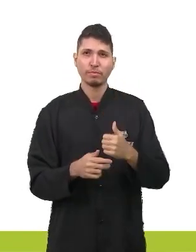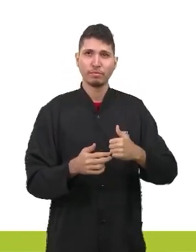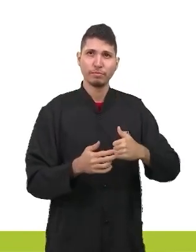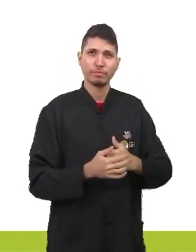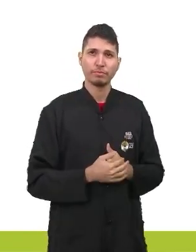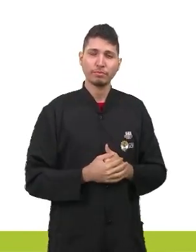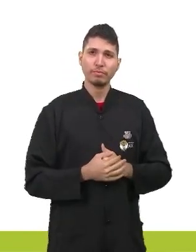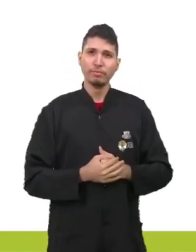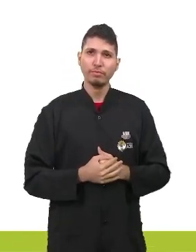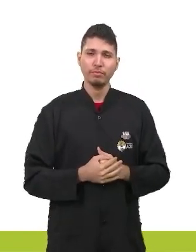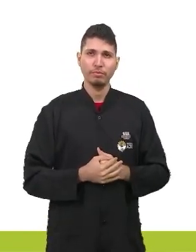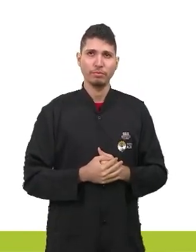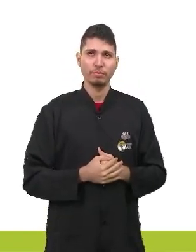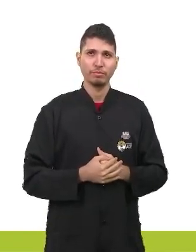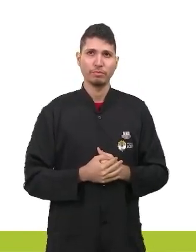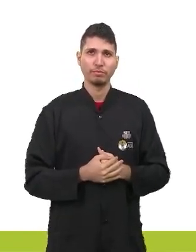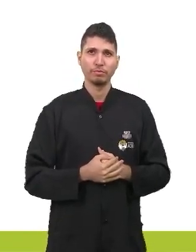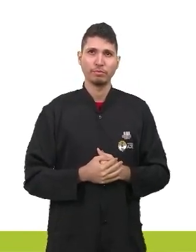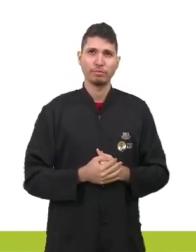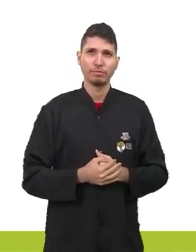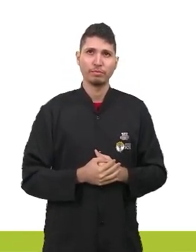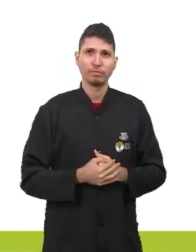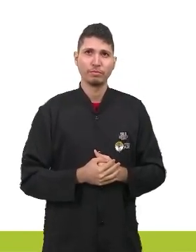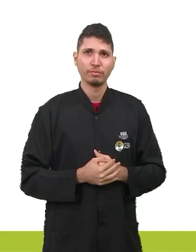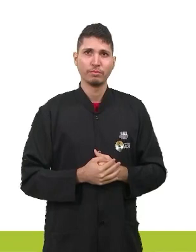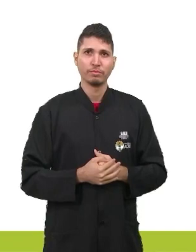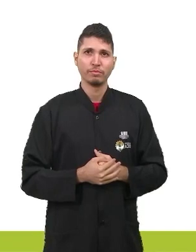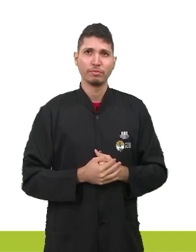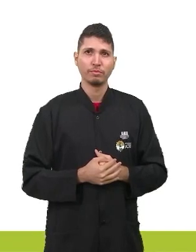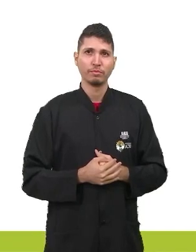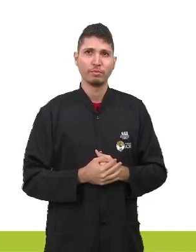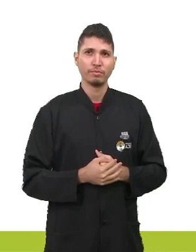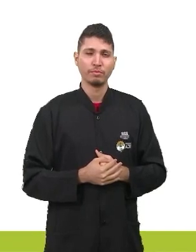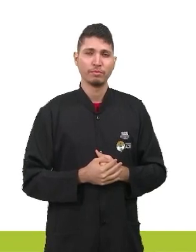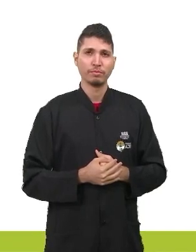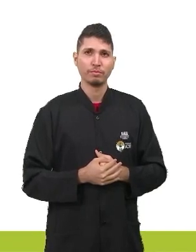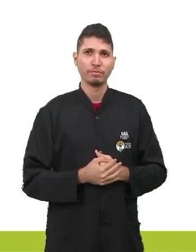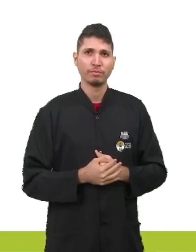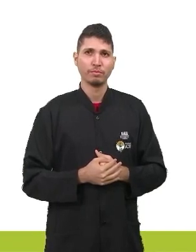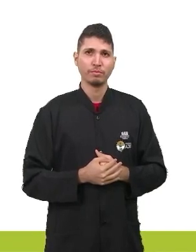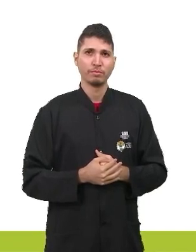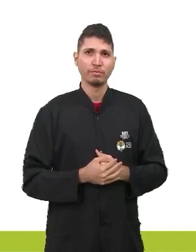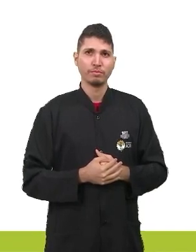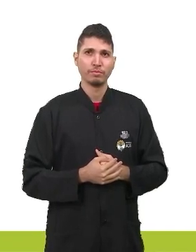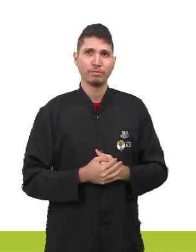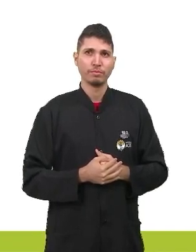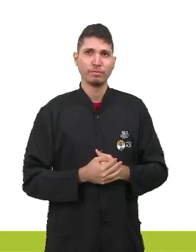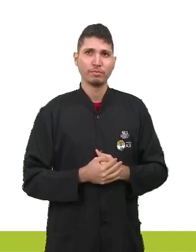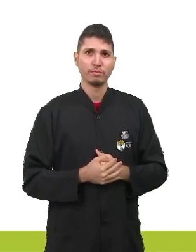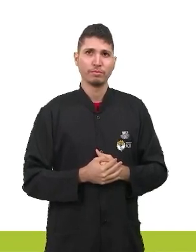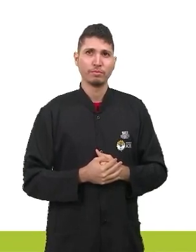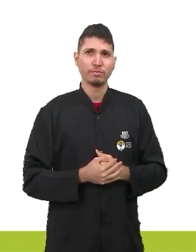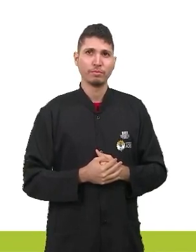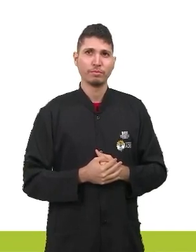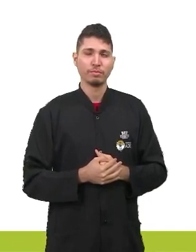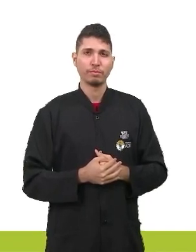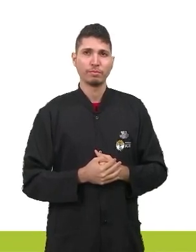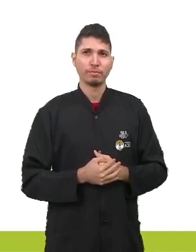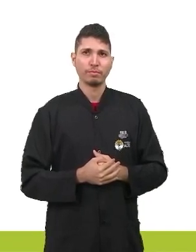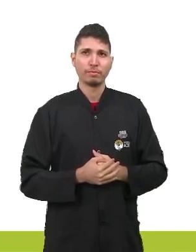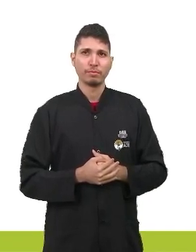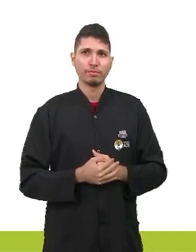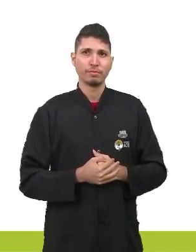Ok? Nesse primeiro caso aqui, ó, a gente vai constatar o seguinte, 2 casos. Primeiro caso, aí eu vou colocar aqui para a gente verificar o nosso resumão, tá